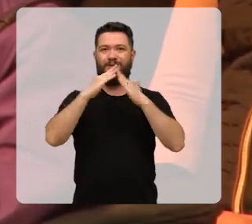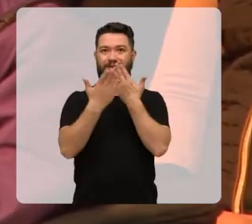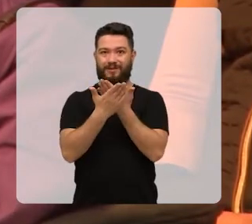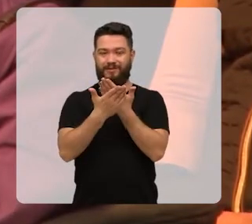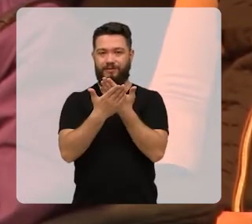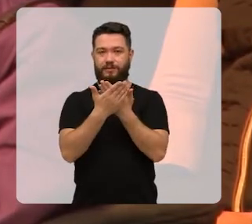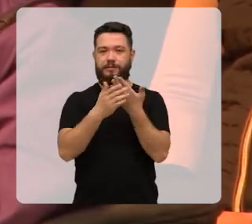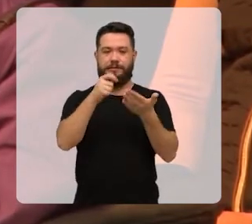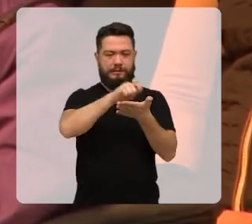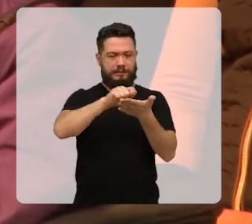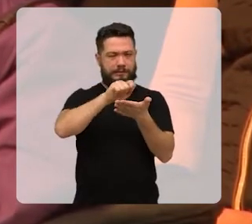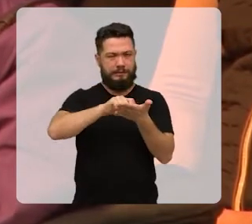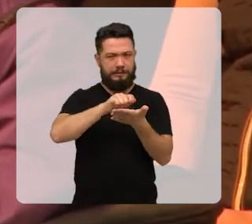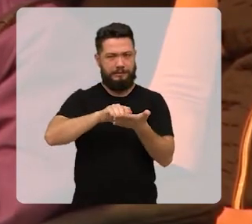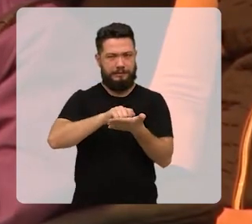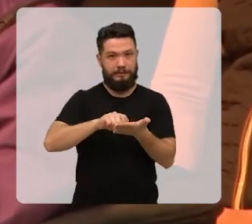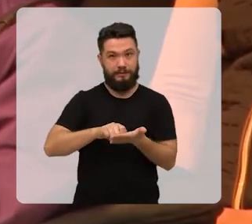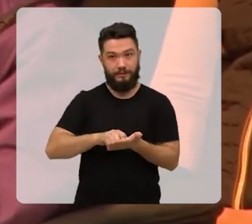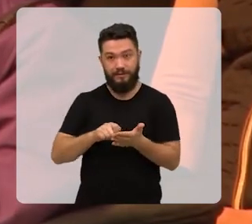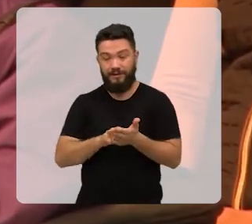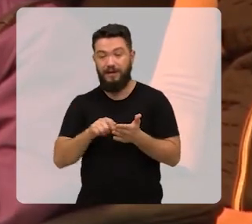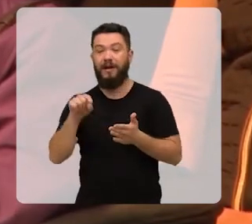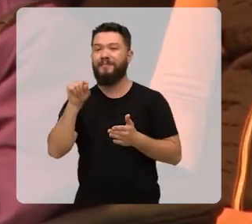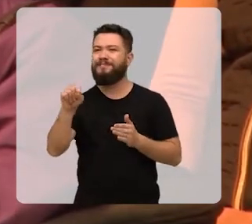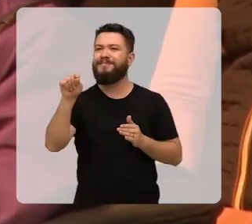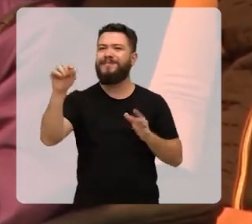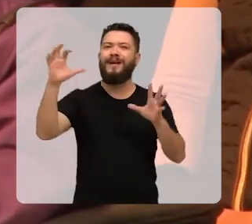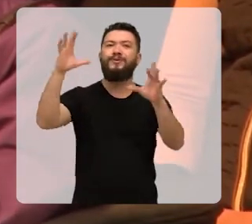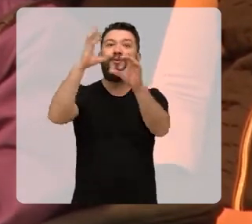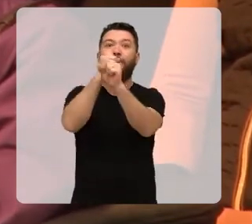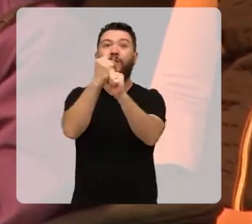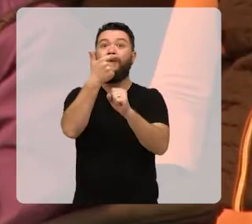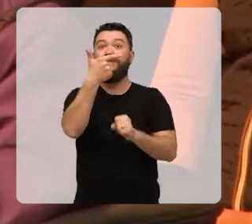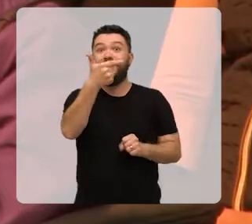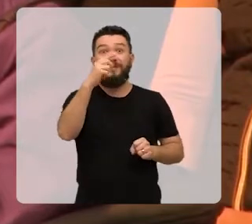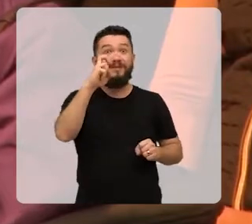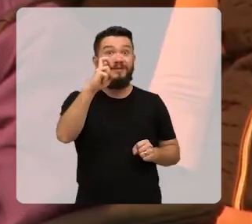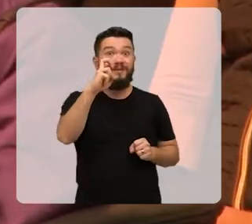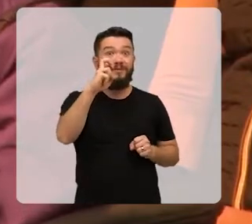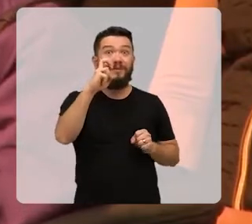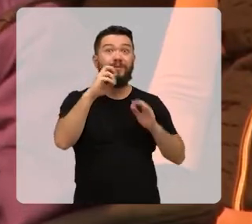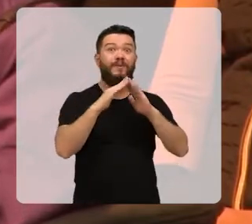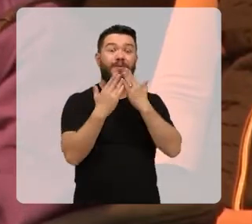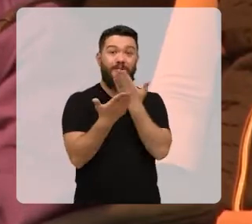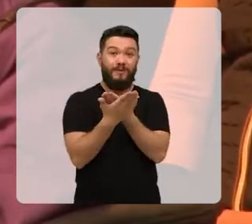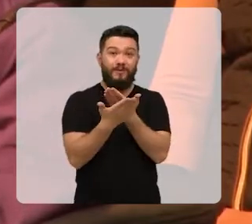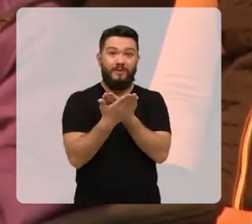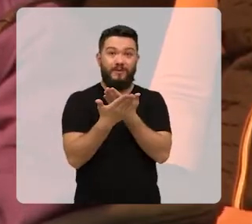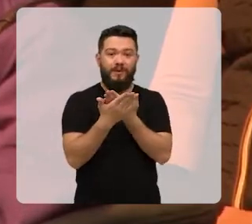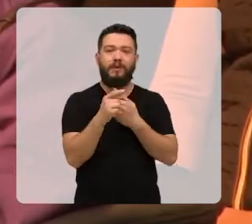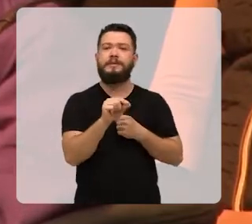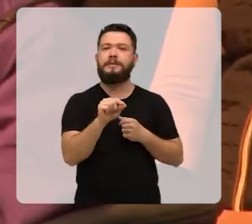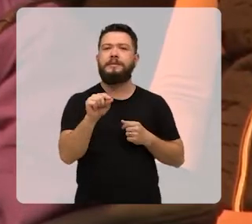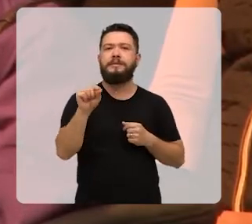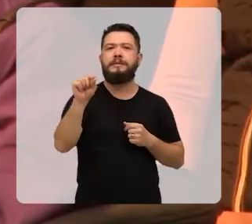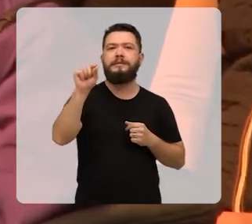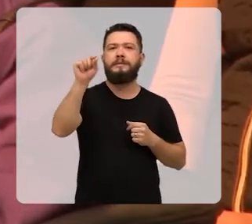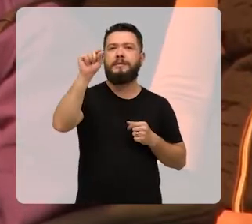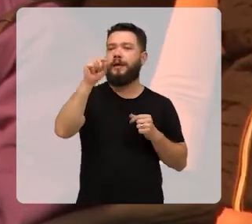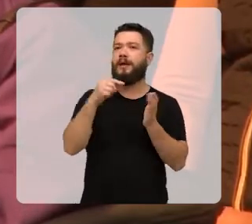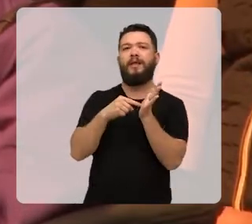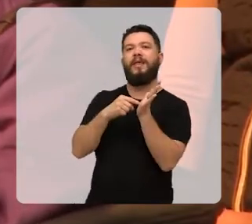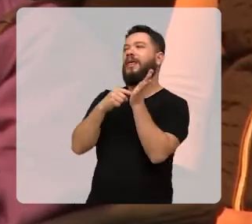de 25 escolas específicas para estudantes judaicos, sem nenhum alarme,